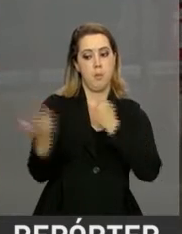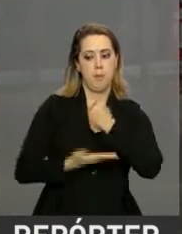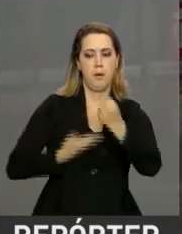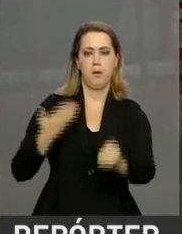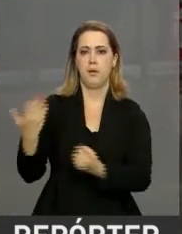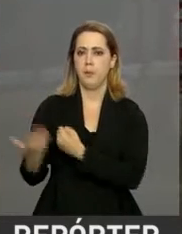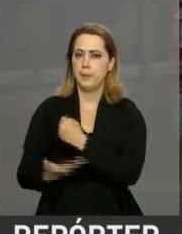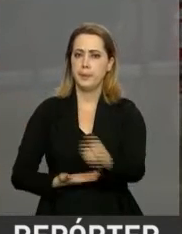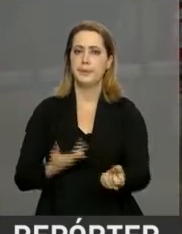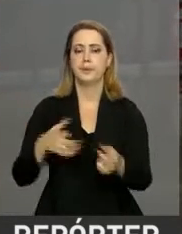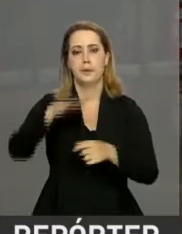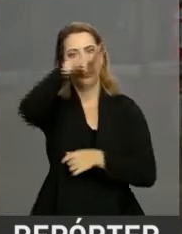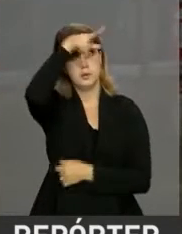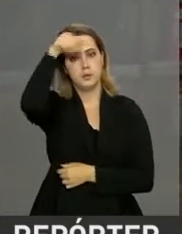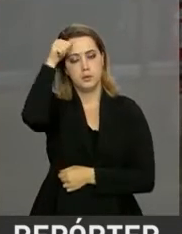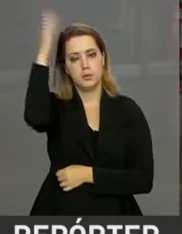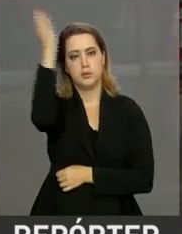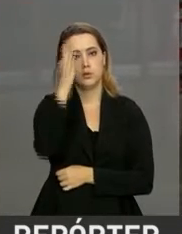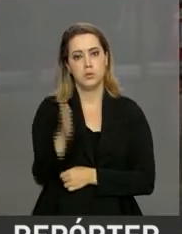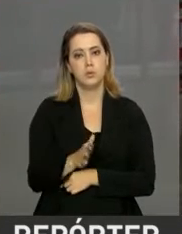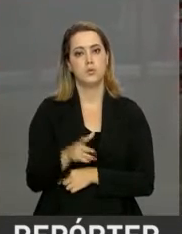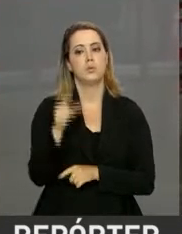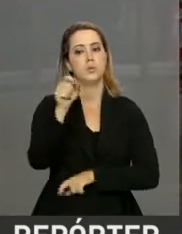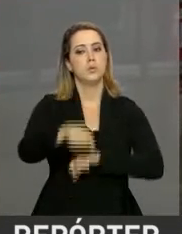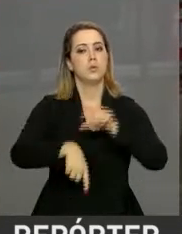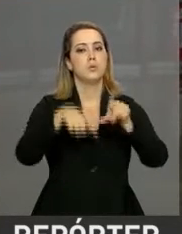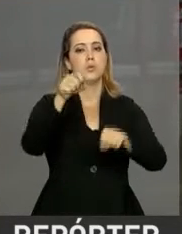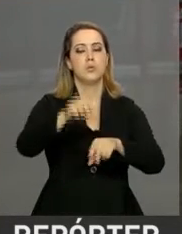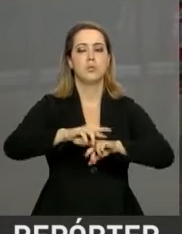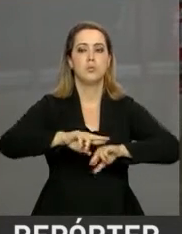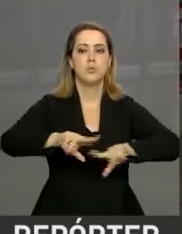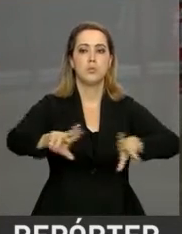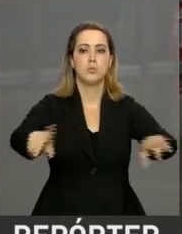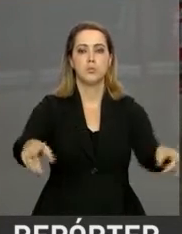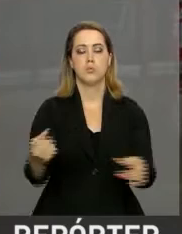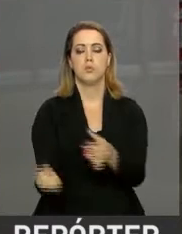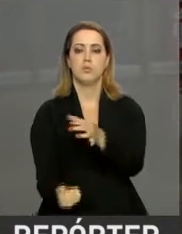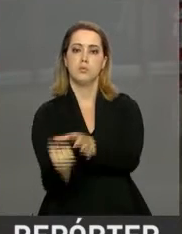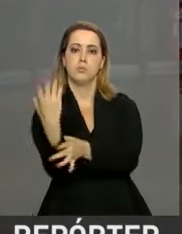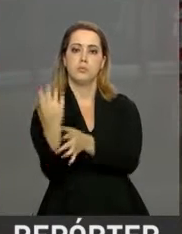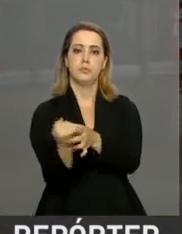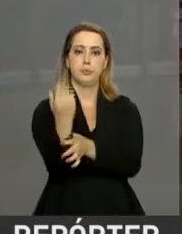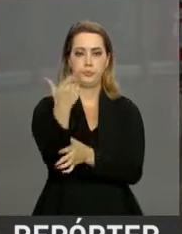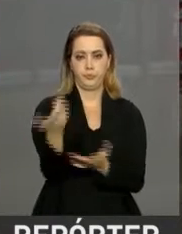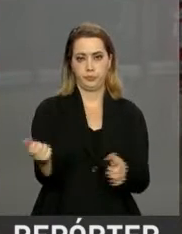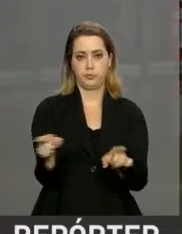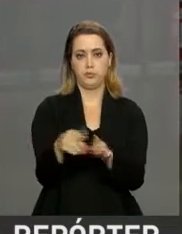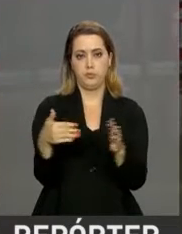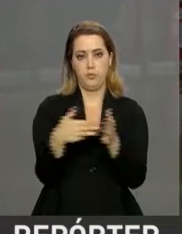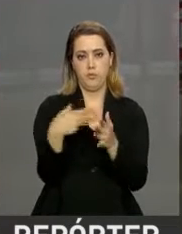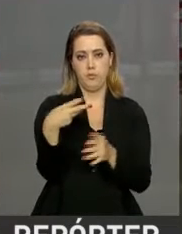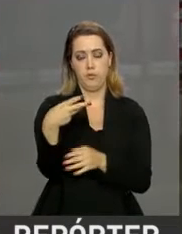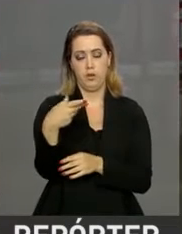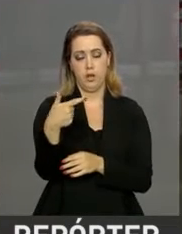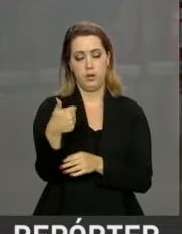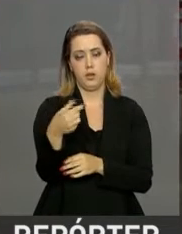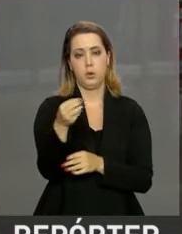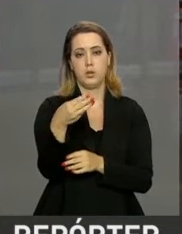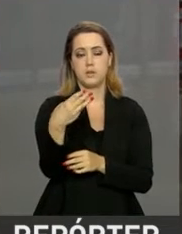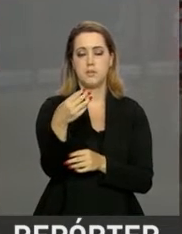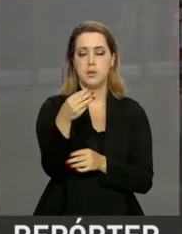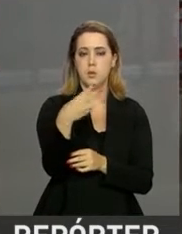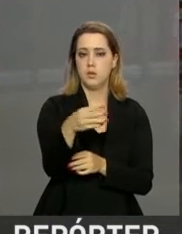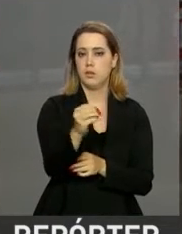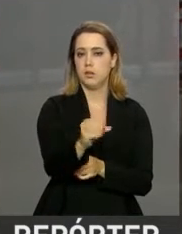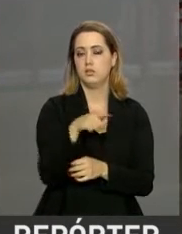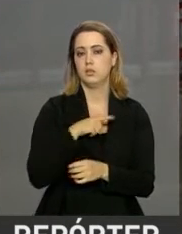restaurar 12 milhões de hectares de florestas até 2030. O Acordo de Paris vai ser regulamentado